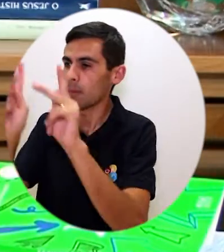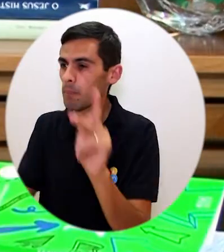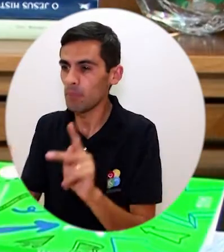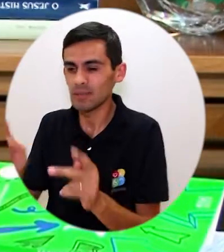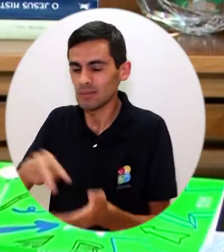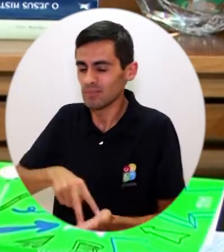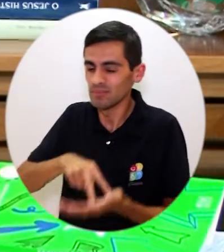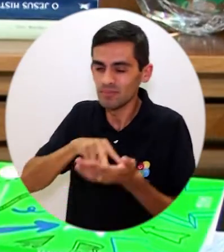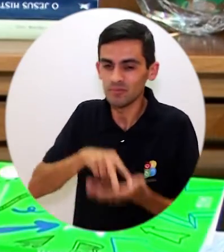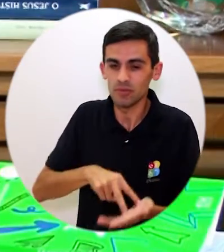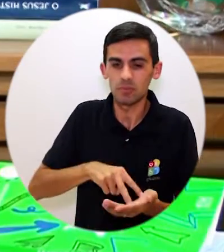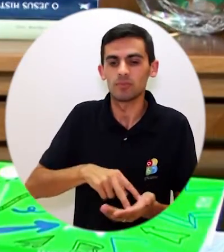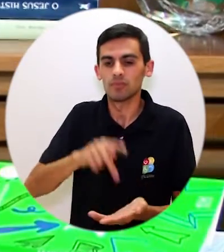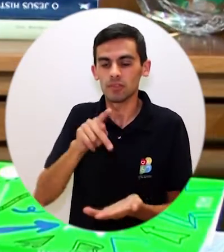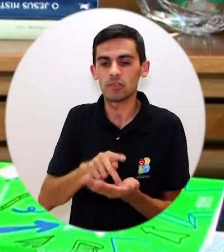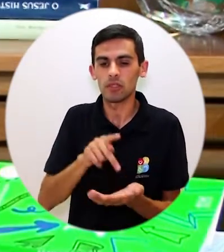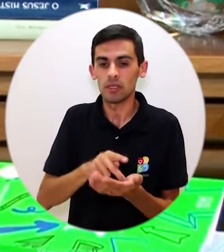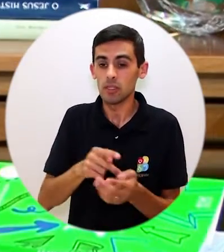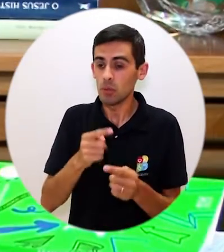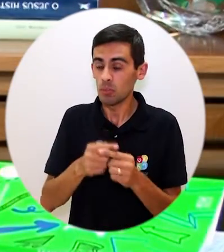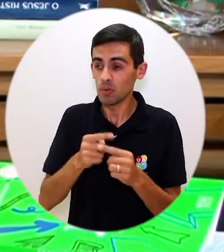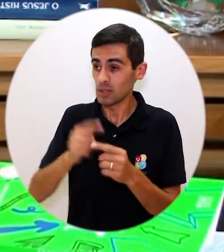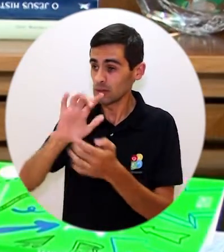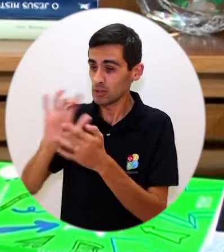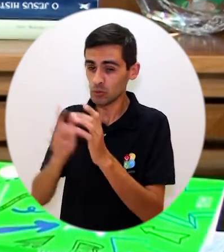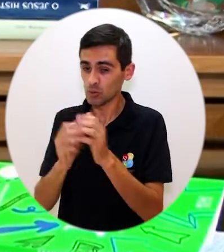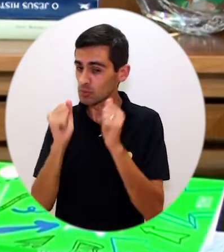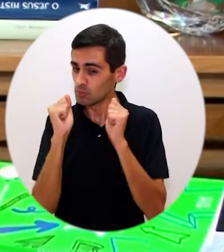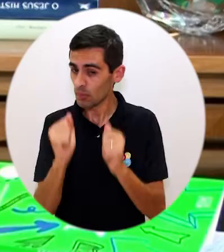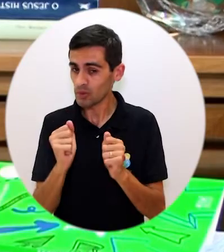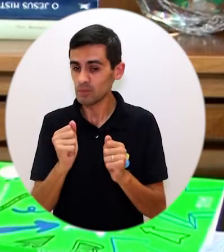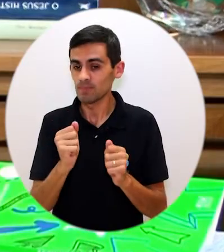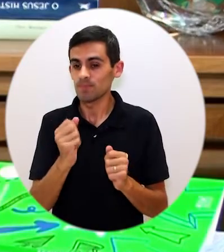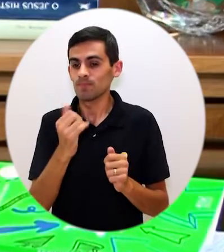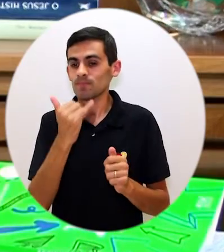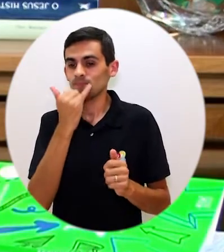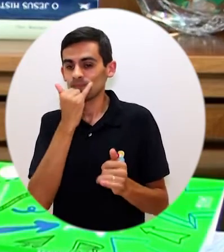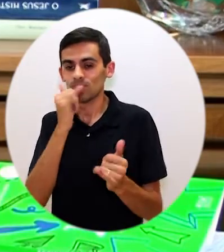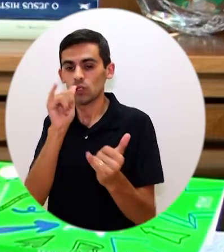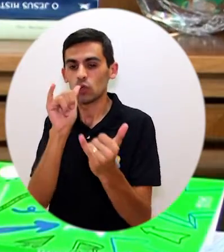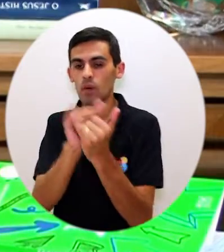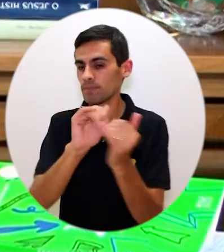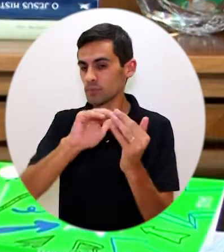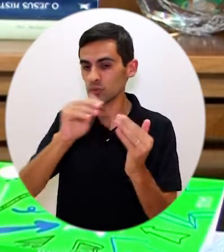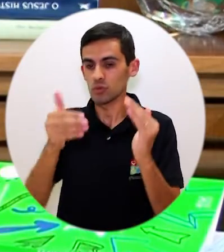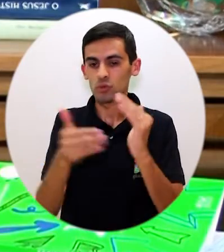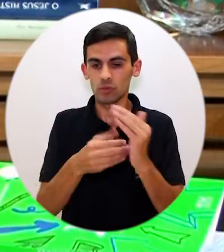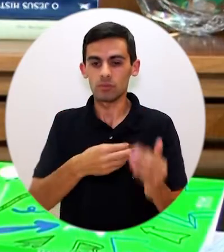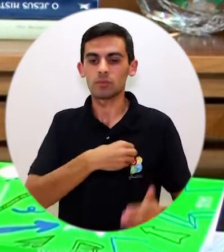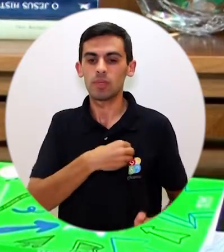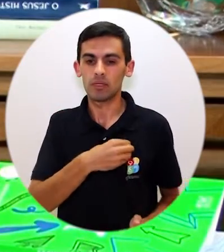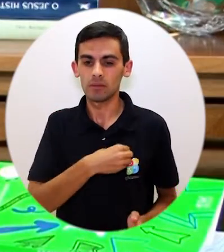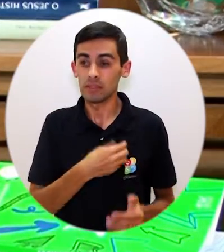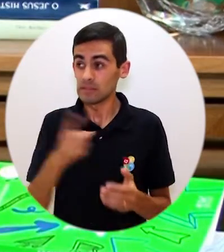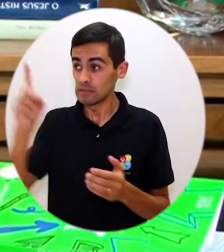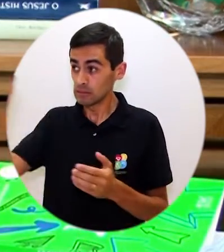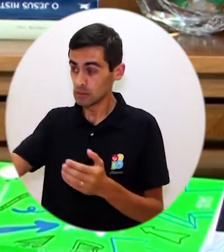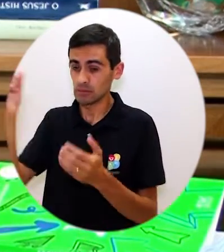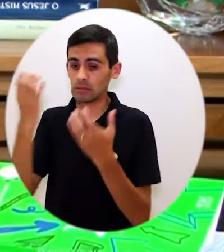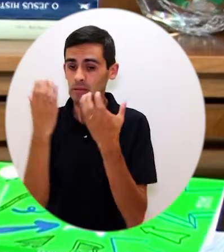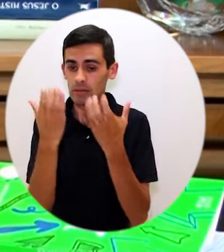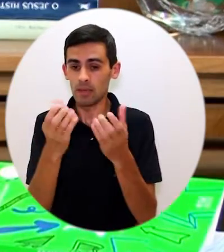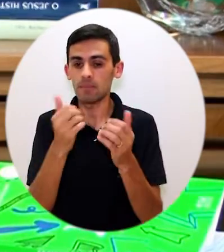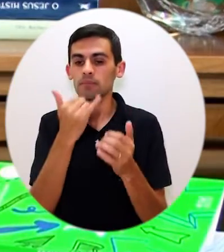me conduza a uma paz que excede todo o entendimento. Ele pode perdoar todos os pecados. Ele